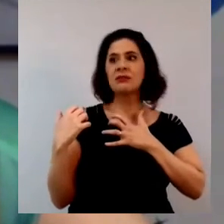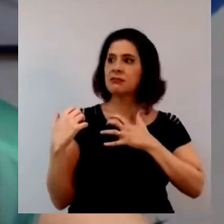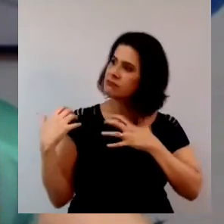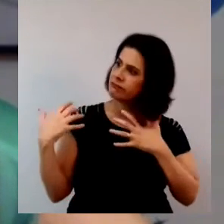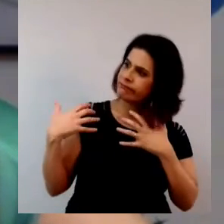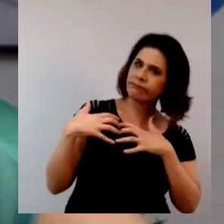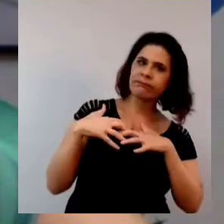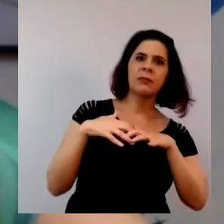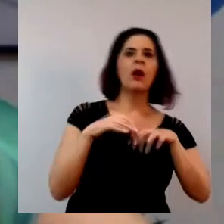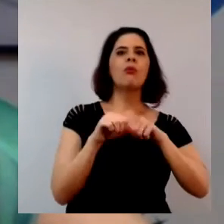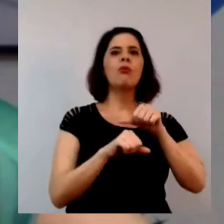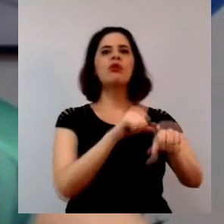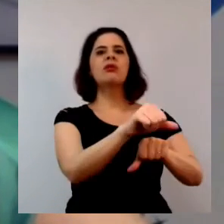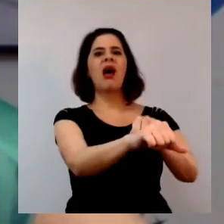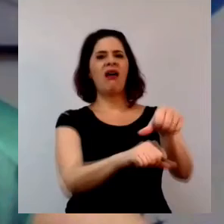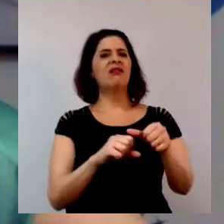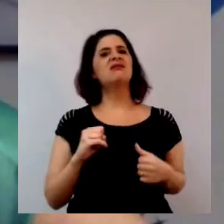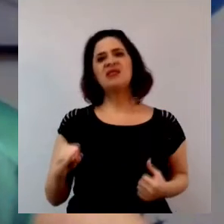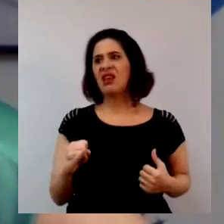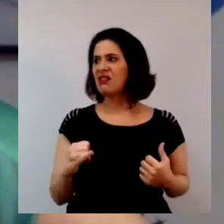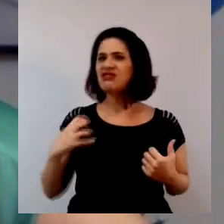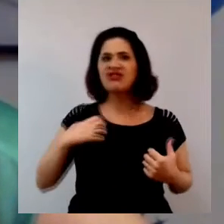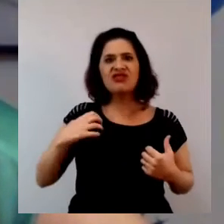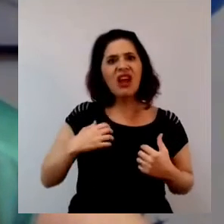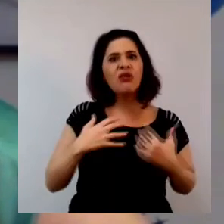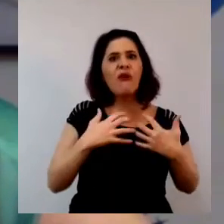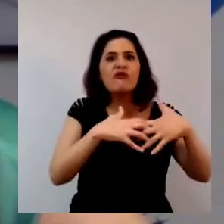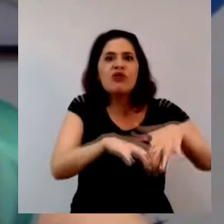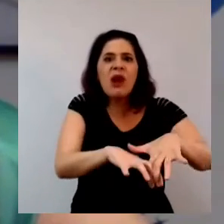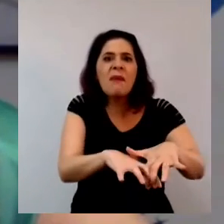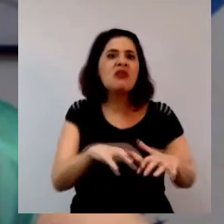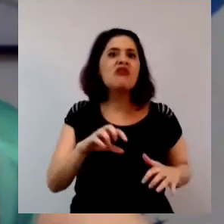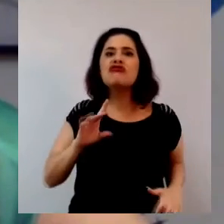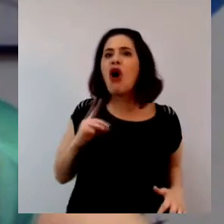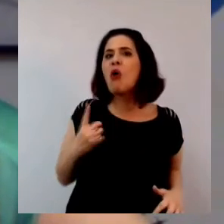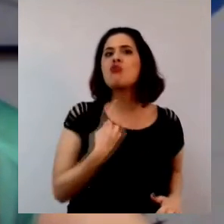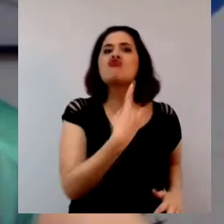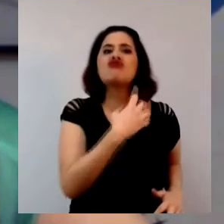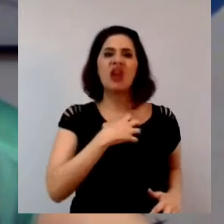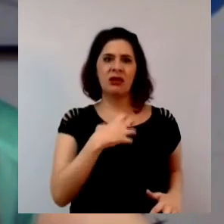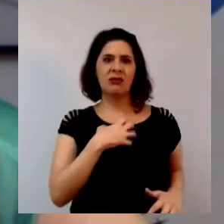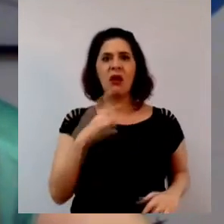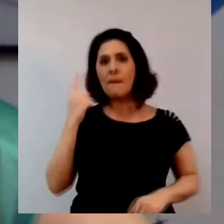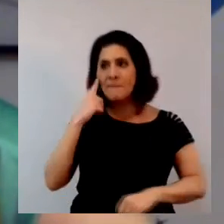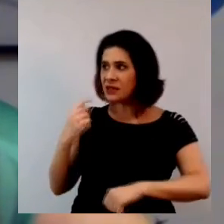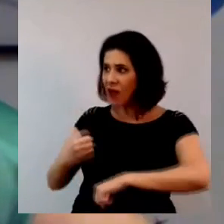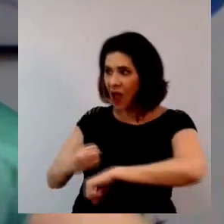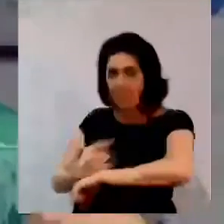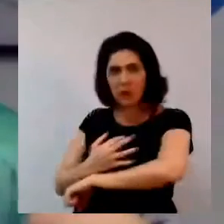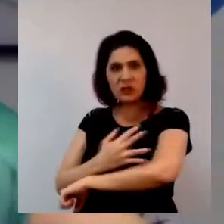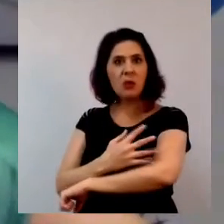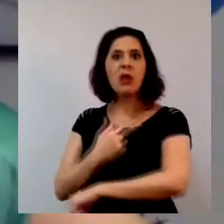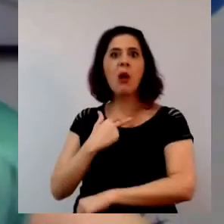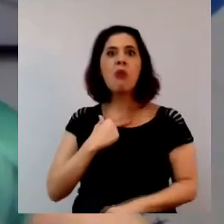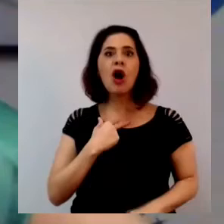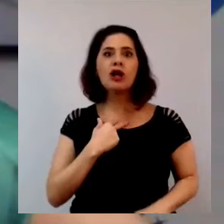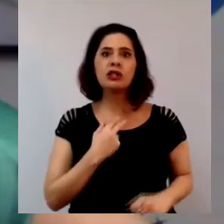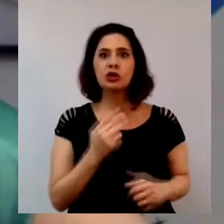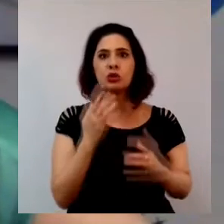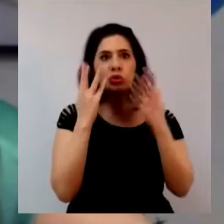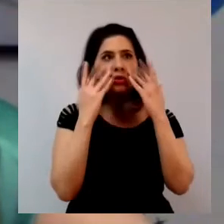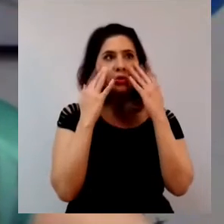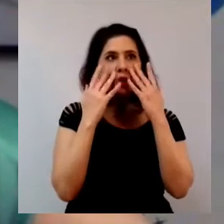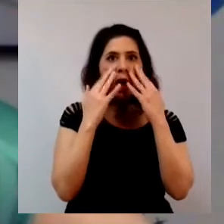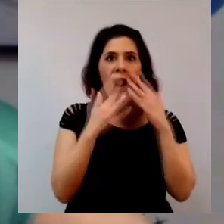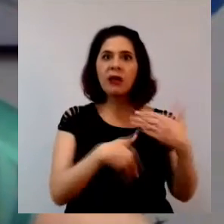que desconsidera, por exemplo, a emoção como uma tecnologia, onde você não pode, por exemplo, chorar dentro de um processo de trabalho,